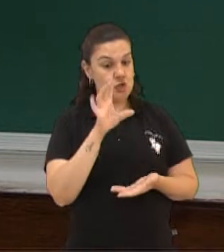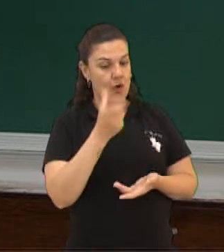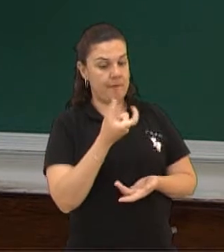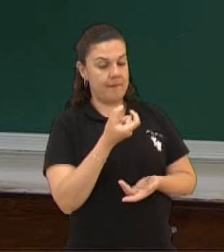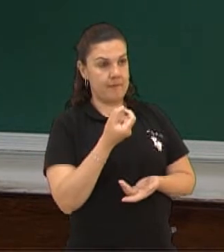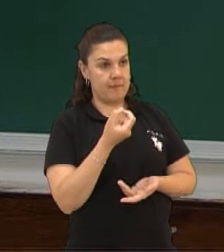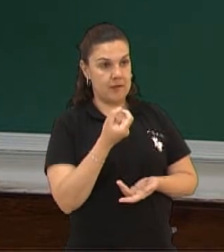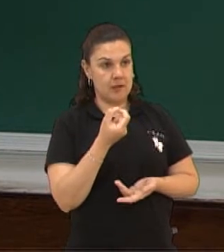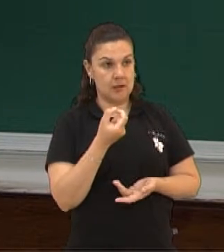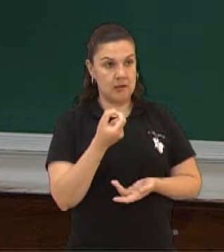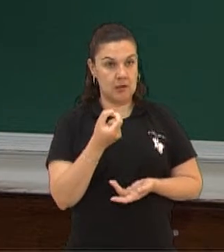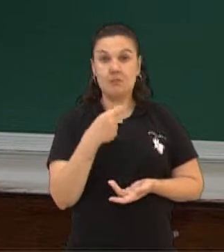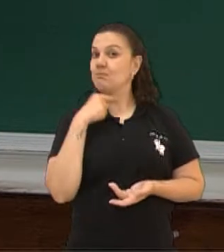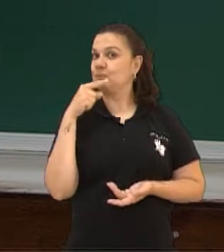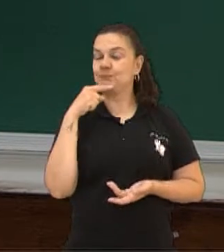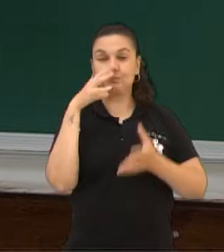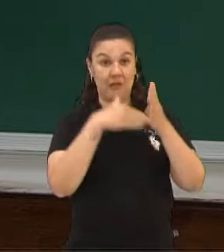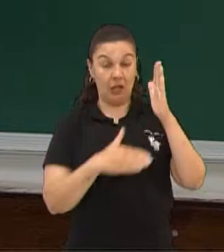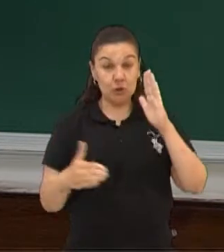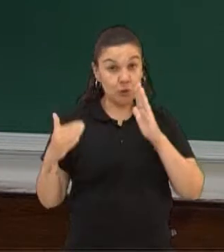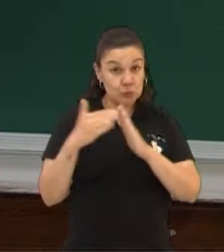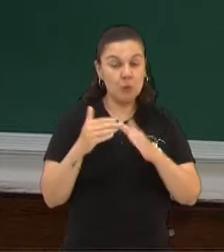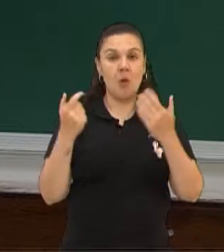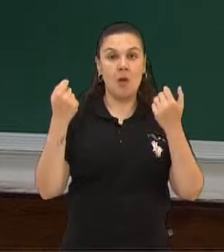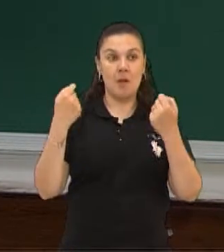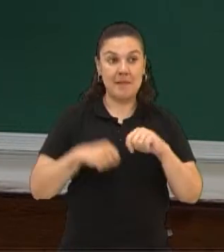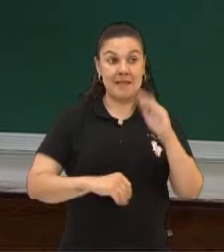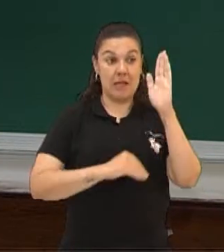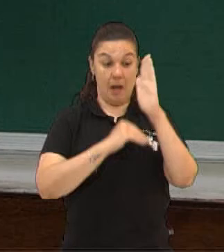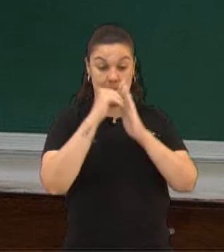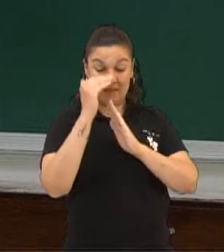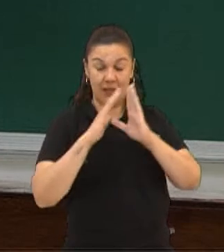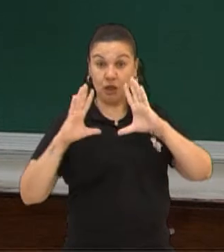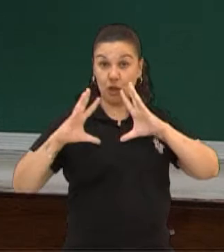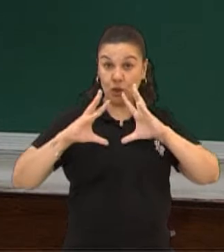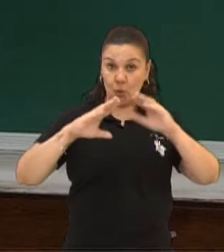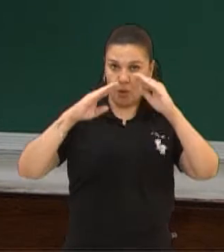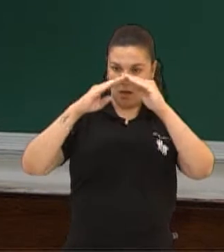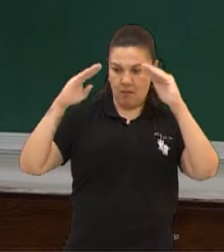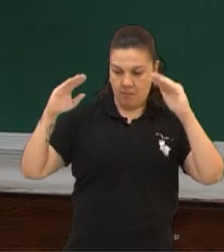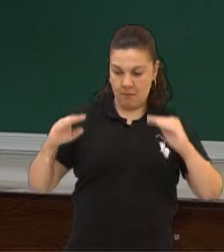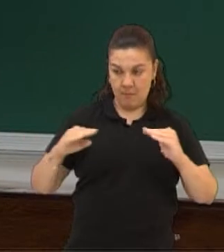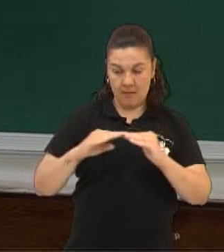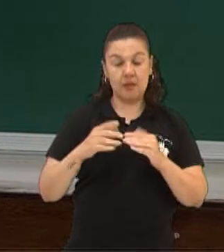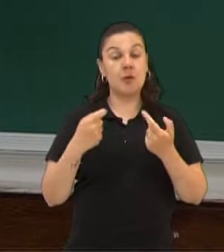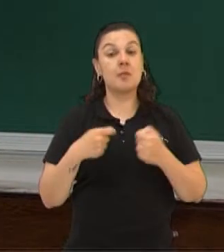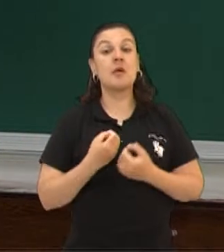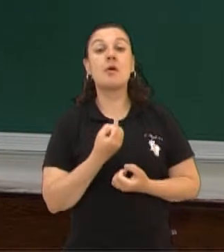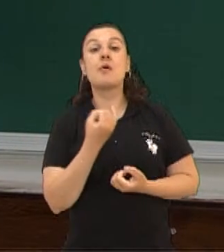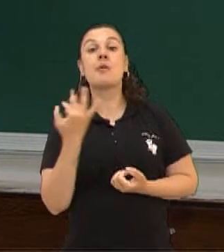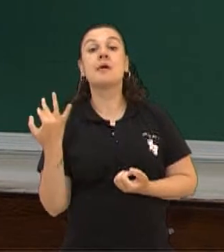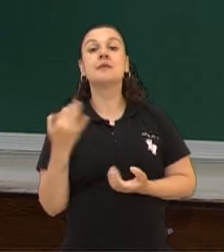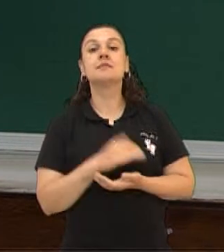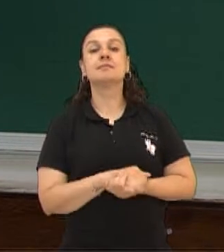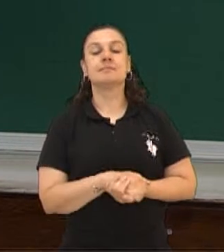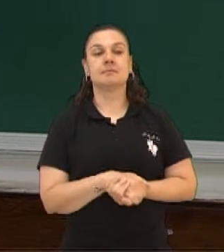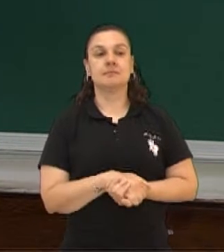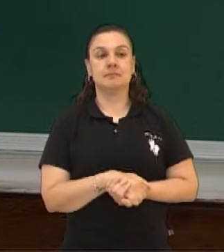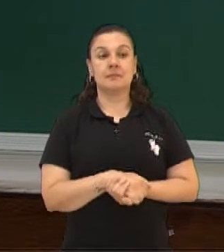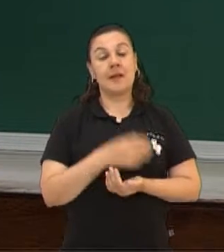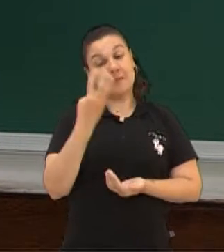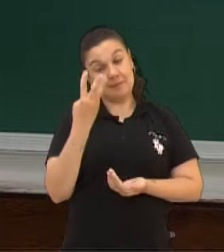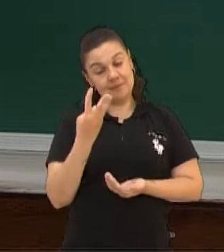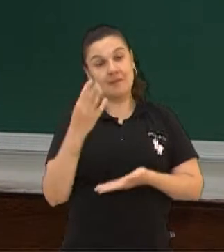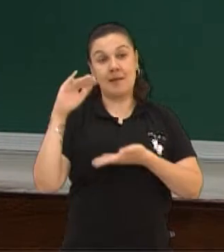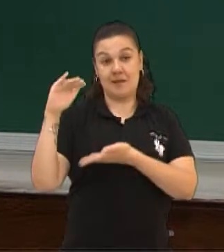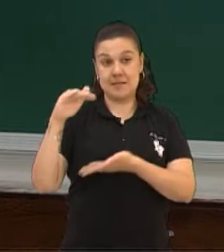20 metros quadrados, não dá a parede inteira. Eu preciso pintar a parede inteira. Então, eu vou precisar de quantas latas de tinta?